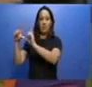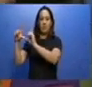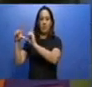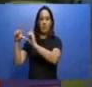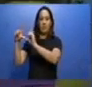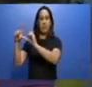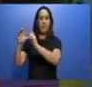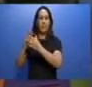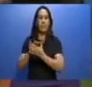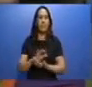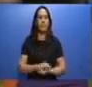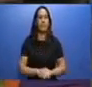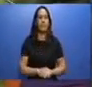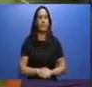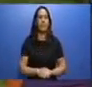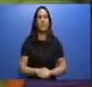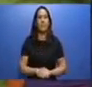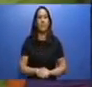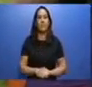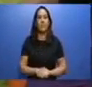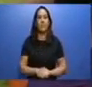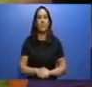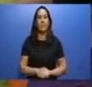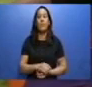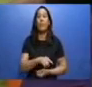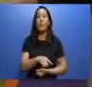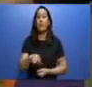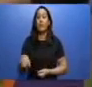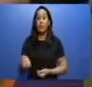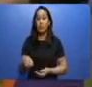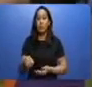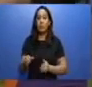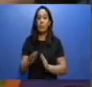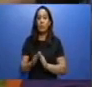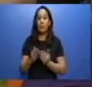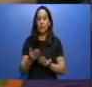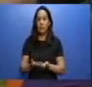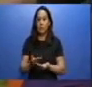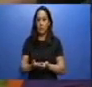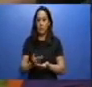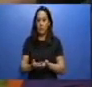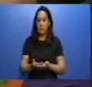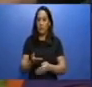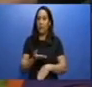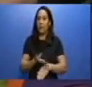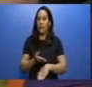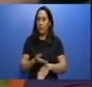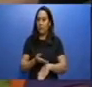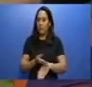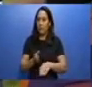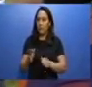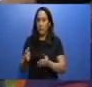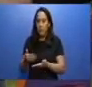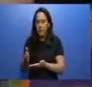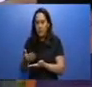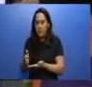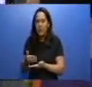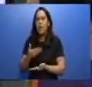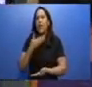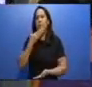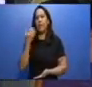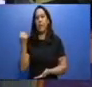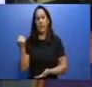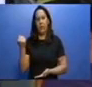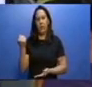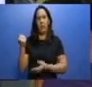melhor você olhar na sua apostila, que as cores são mais vivas, você enxerga bem melhor do que aqui na tela, tá? Então, pega